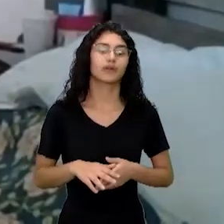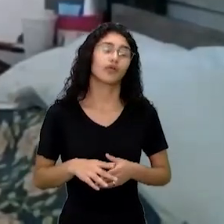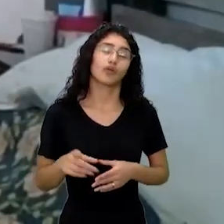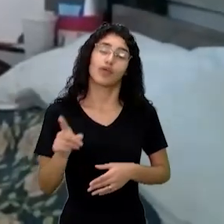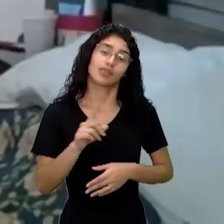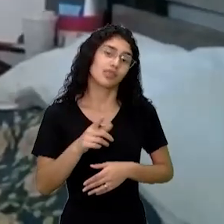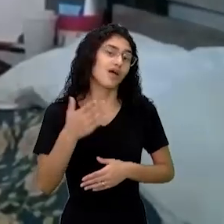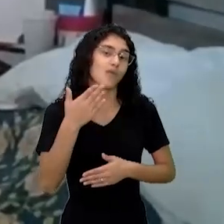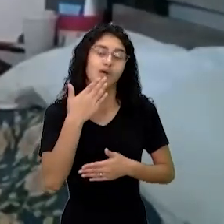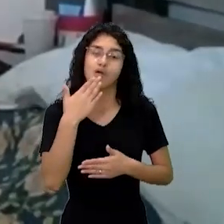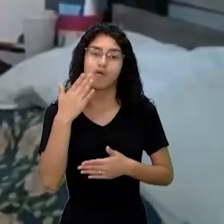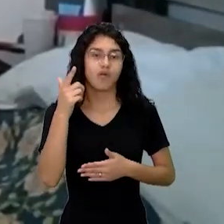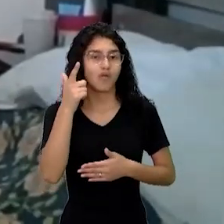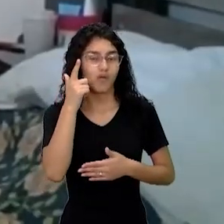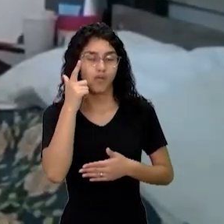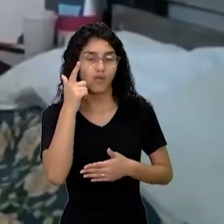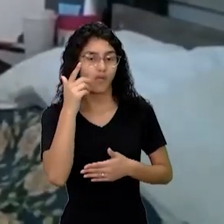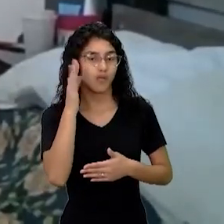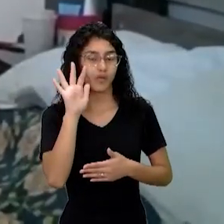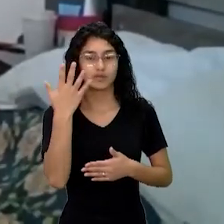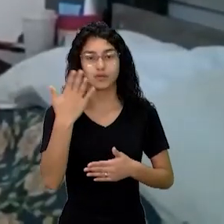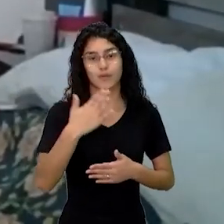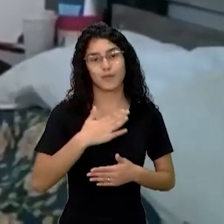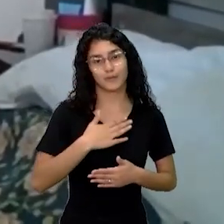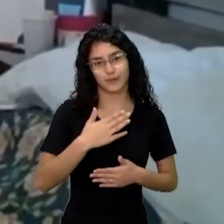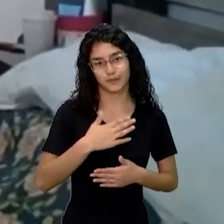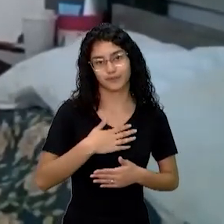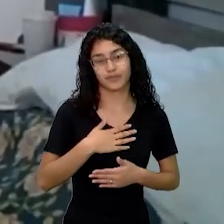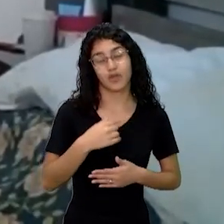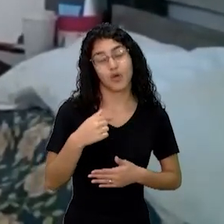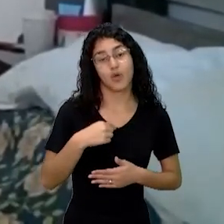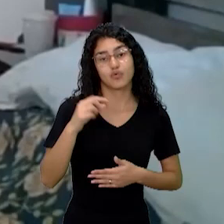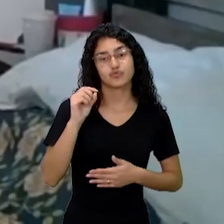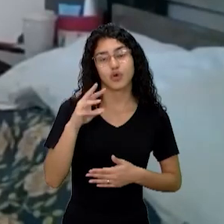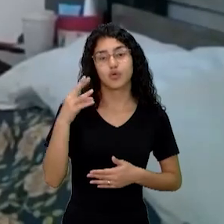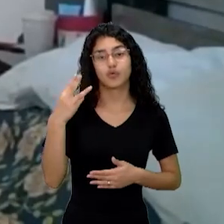aconteceu comigo, eu fui identificado só aos 35, como eu já coloquei.